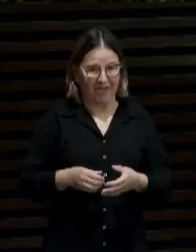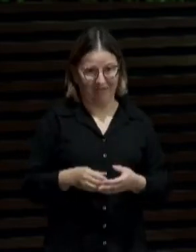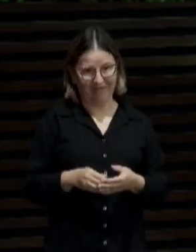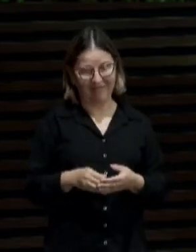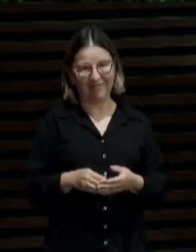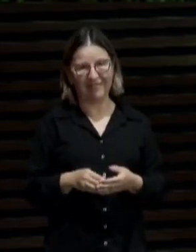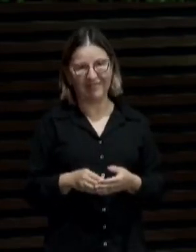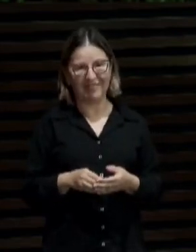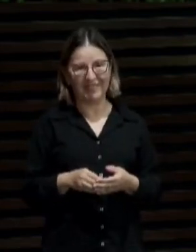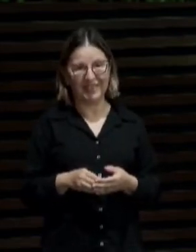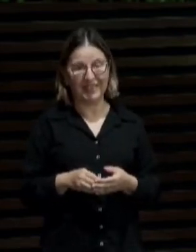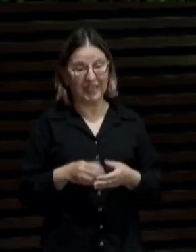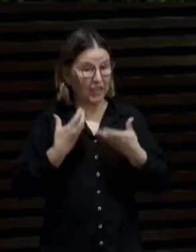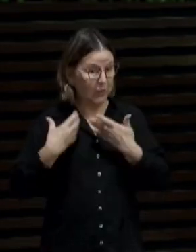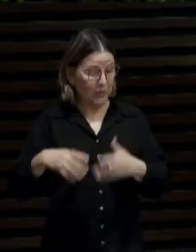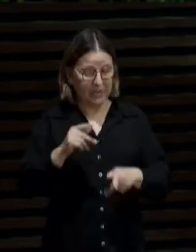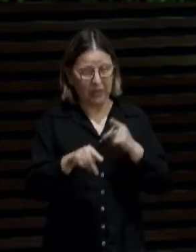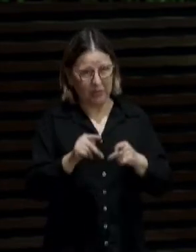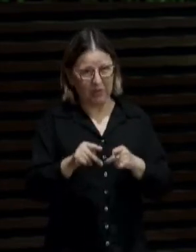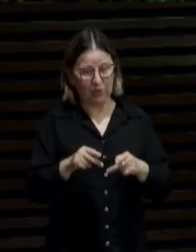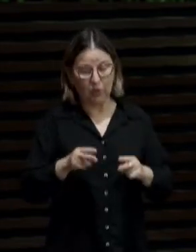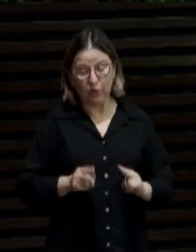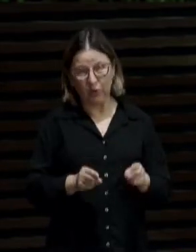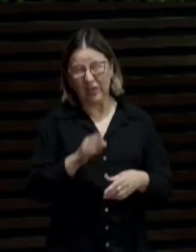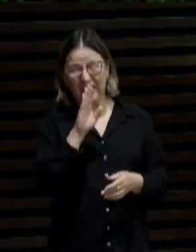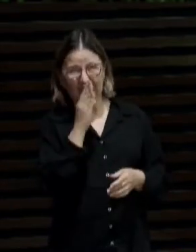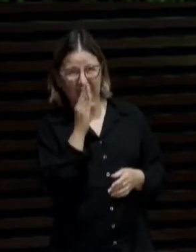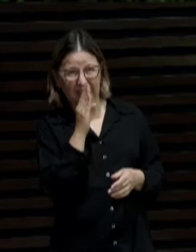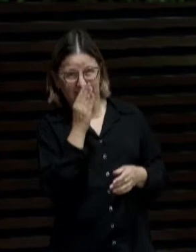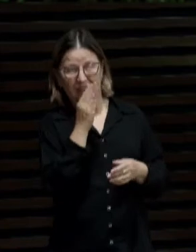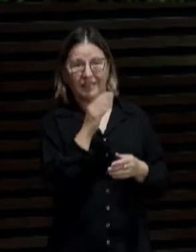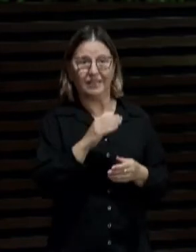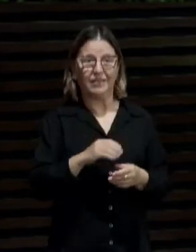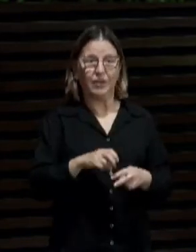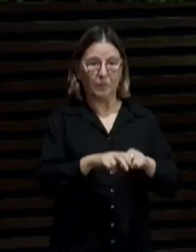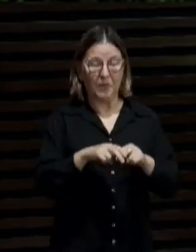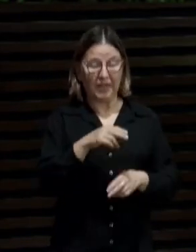iludidos por essa religião que prende.